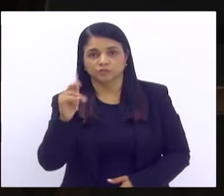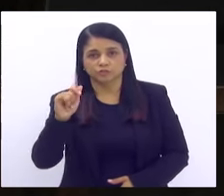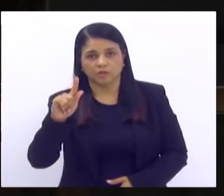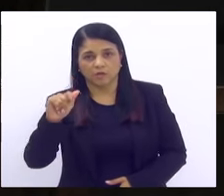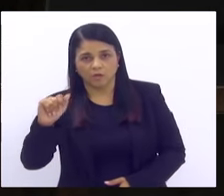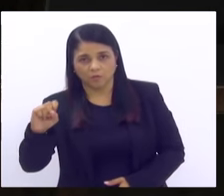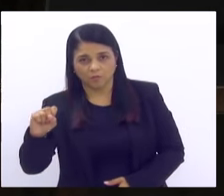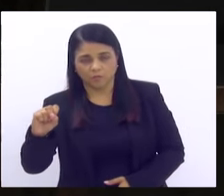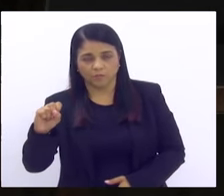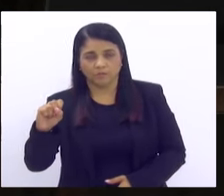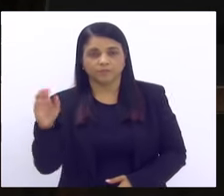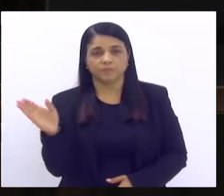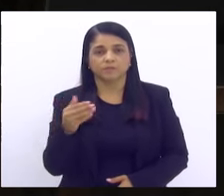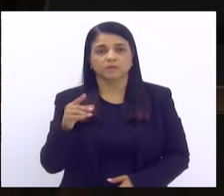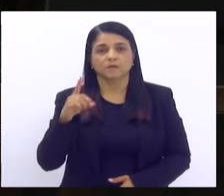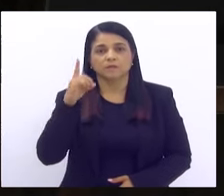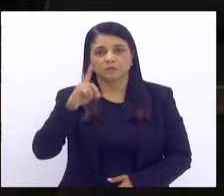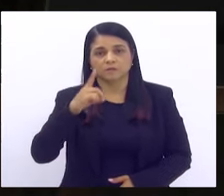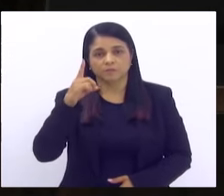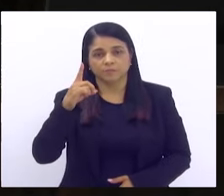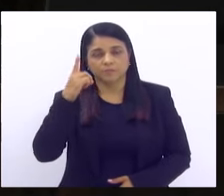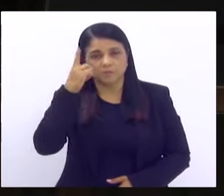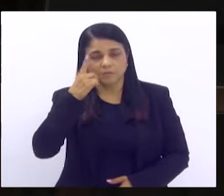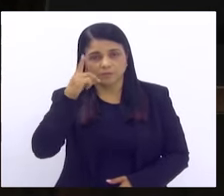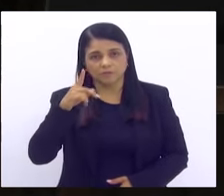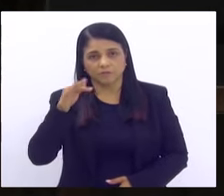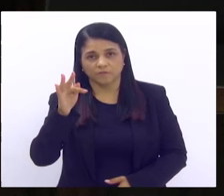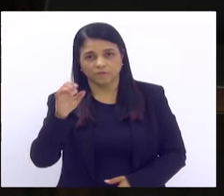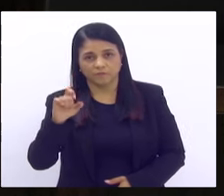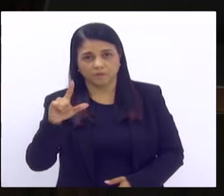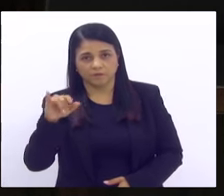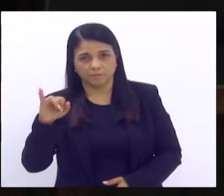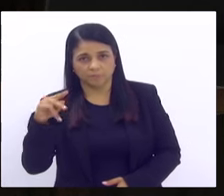Galhaço, deputado Filipinho Raves.